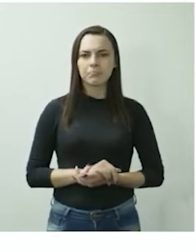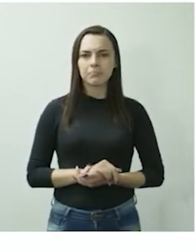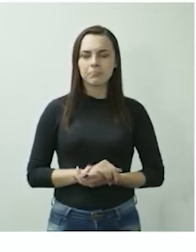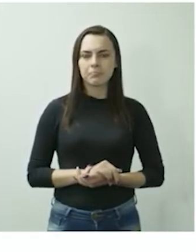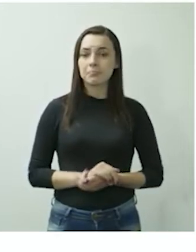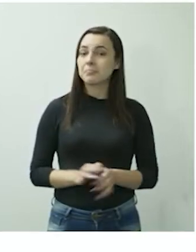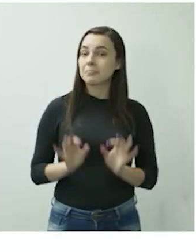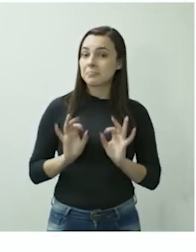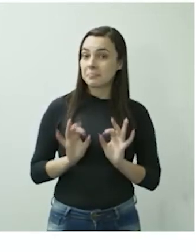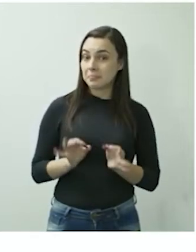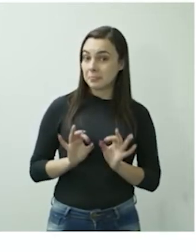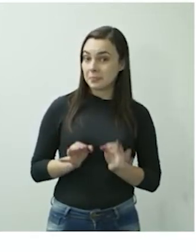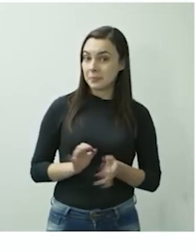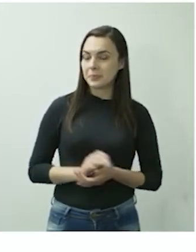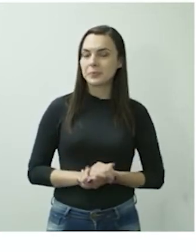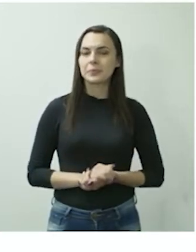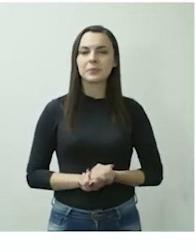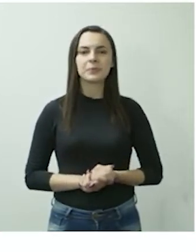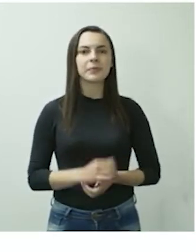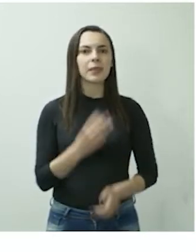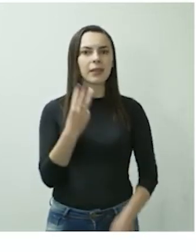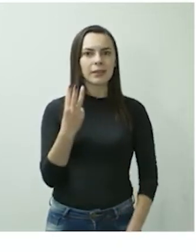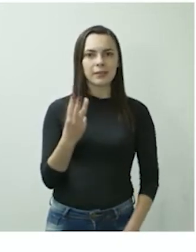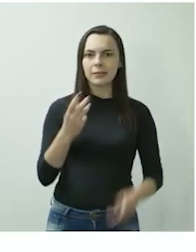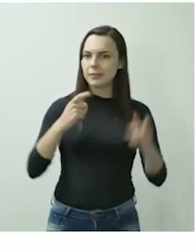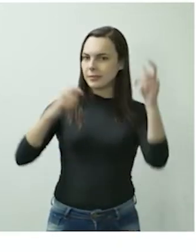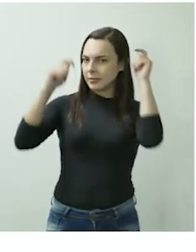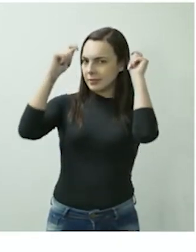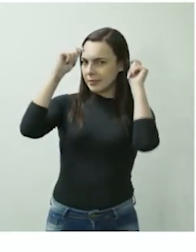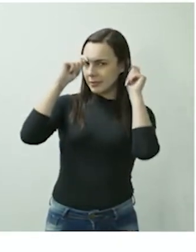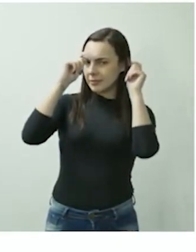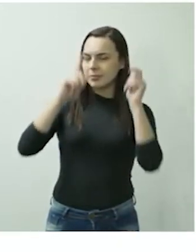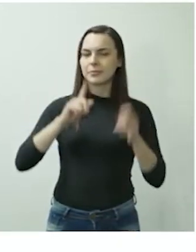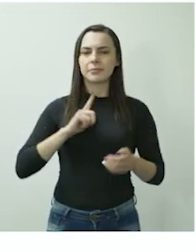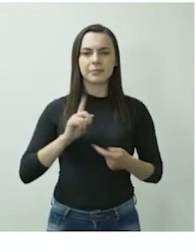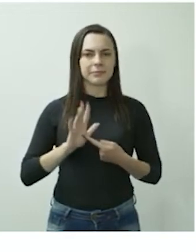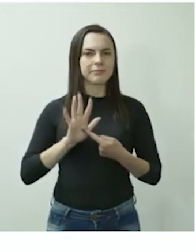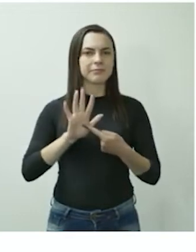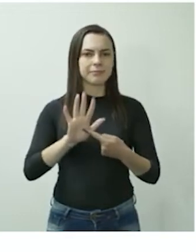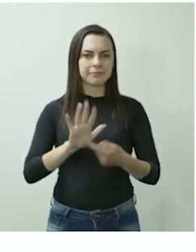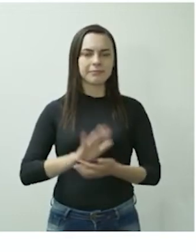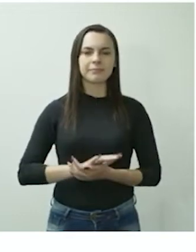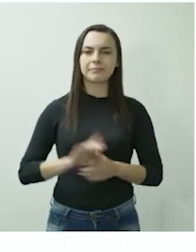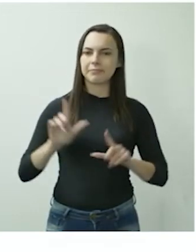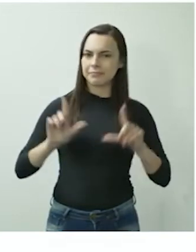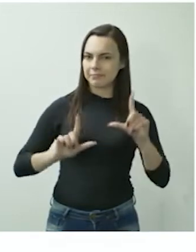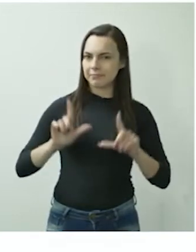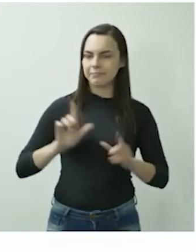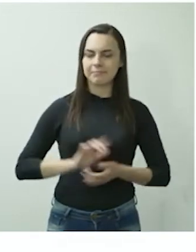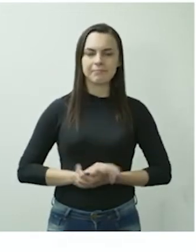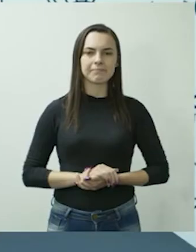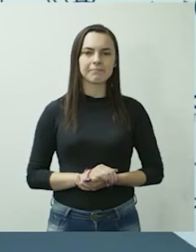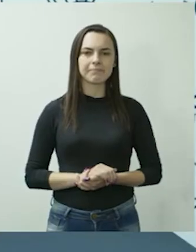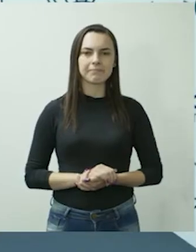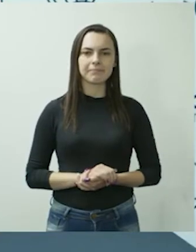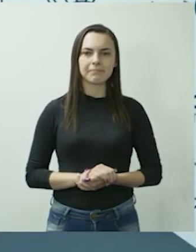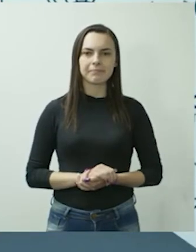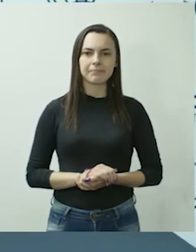Muito bem! 3 chapéus estão aparecendo na tela de